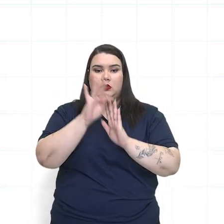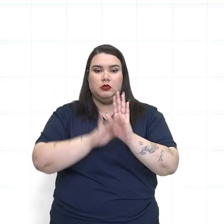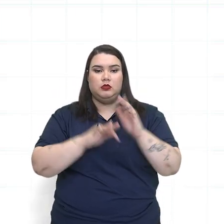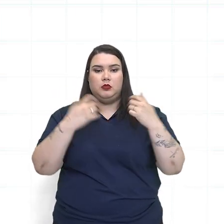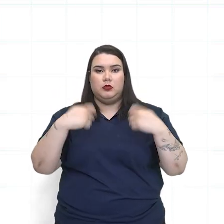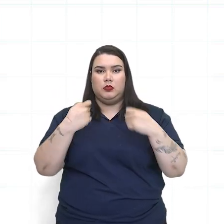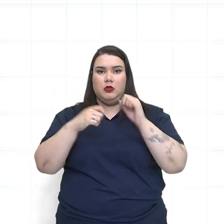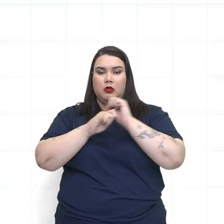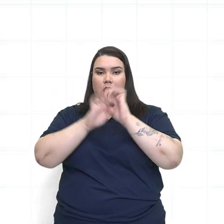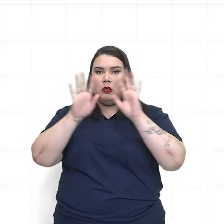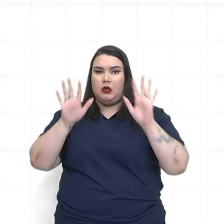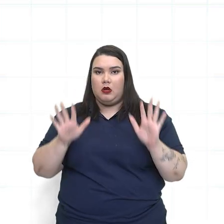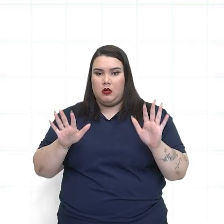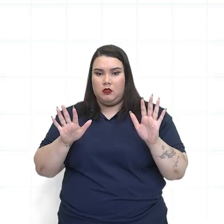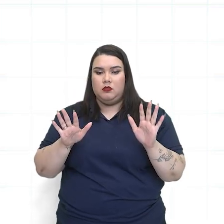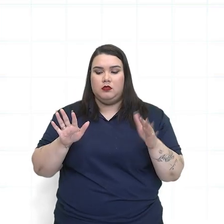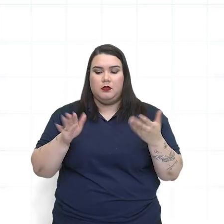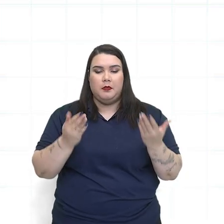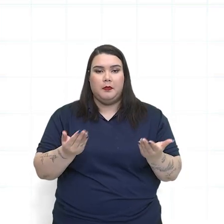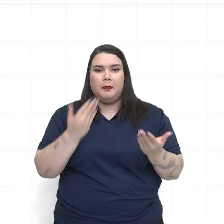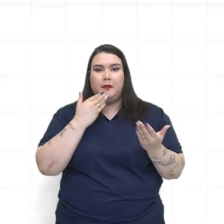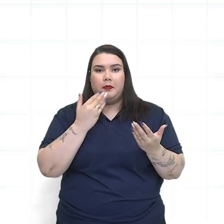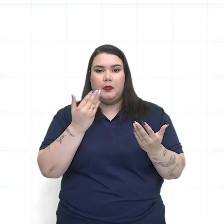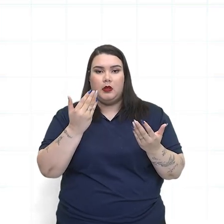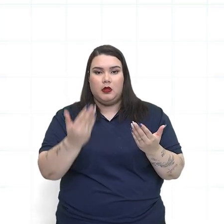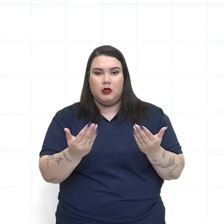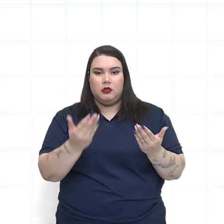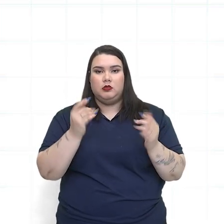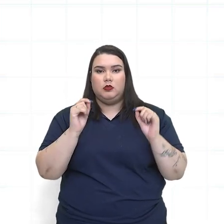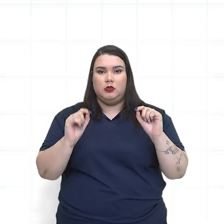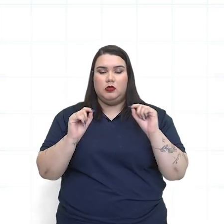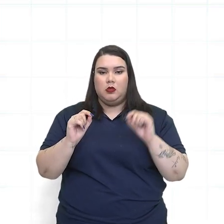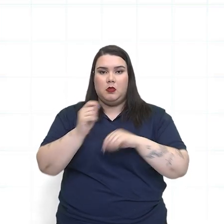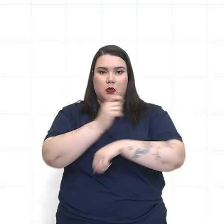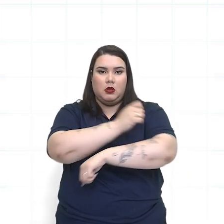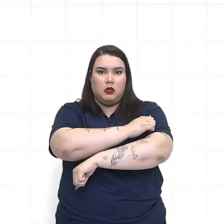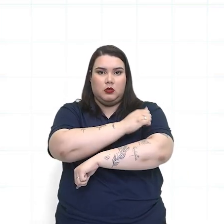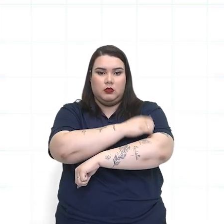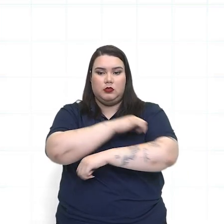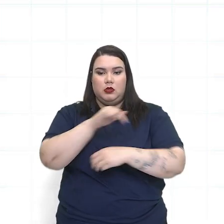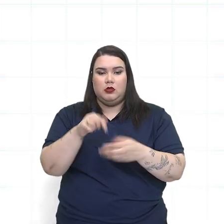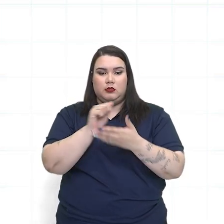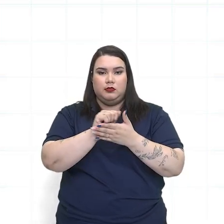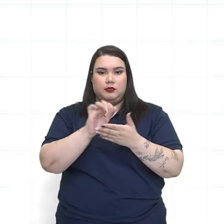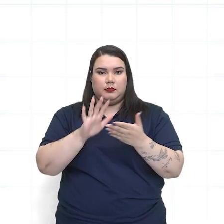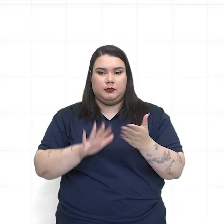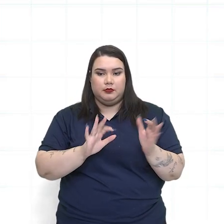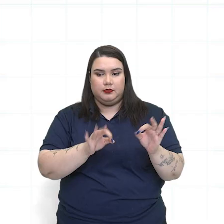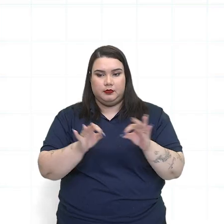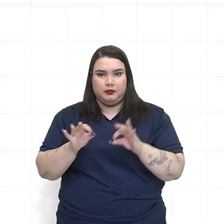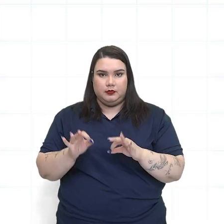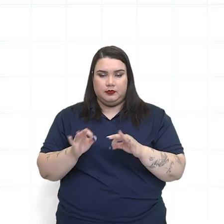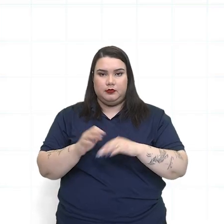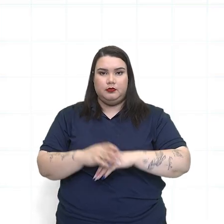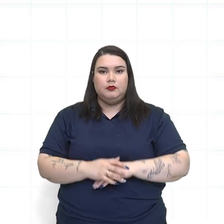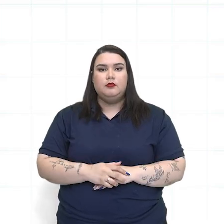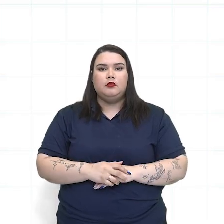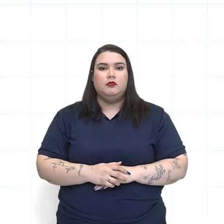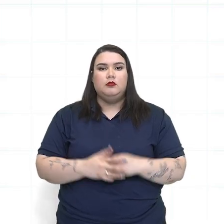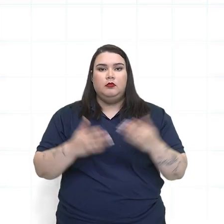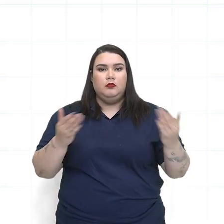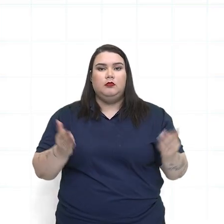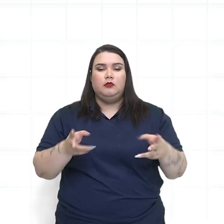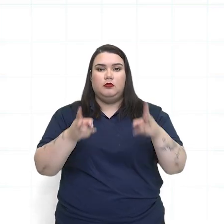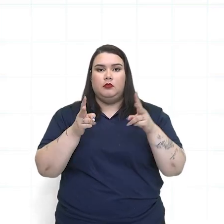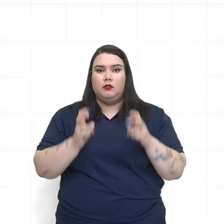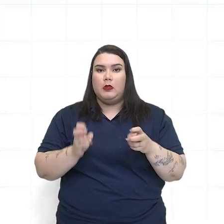estar claro o que se quer. Então, ele está solicitando a quadra para os alunos fazerem essa atividade. Então, você